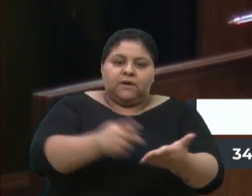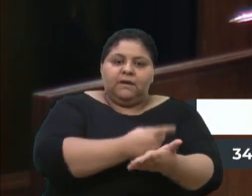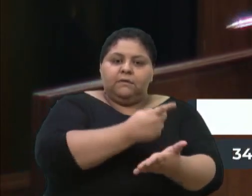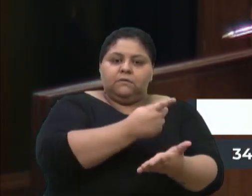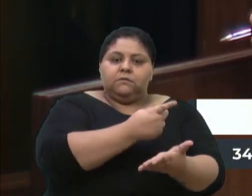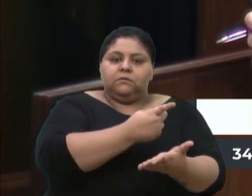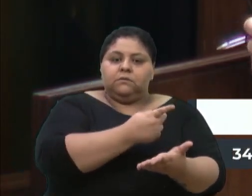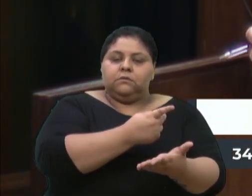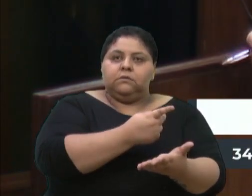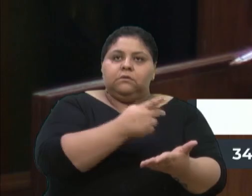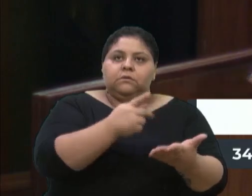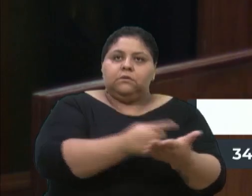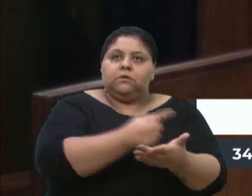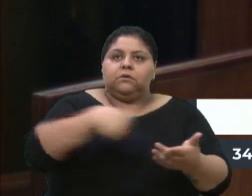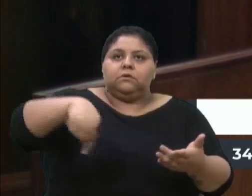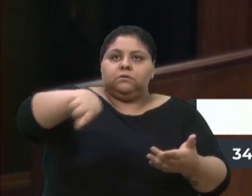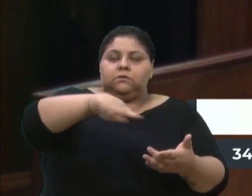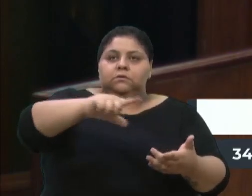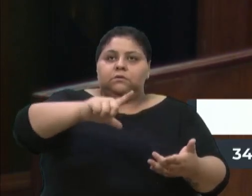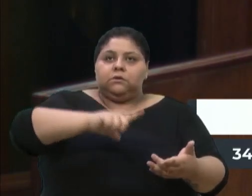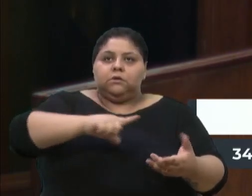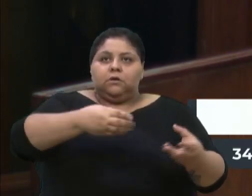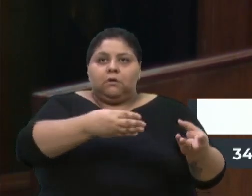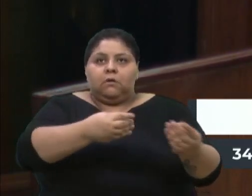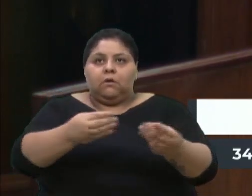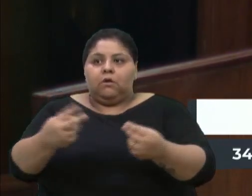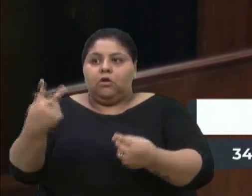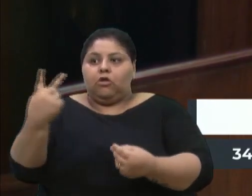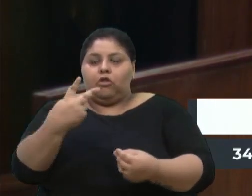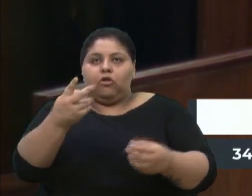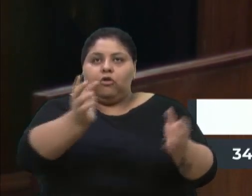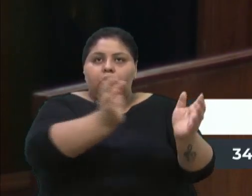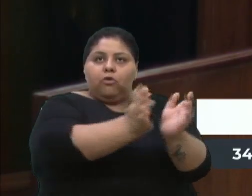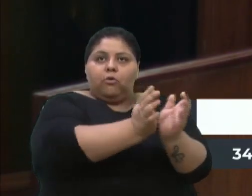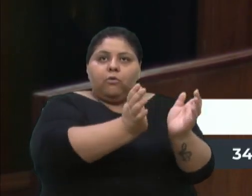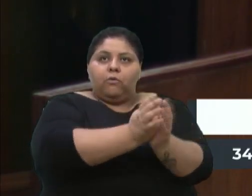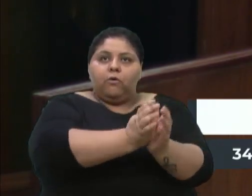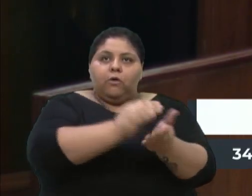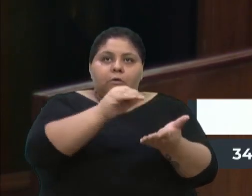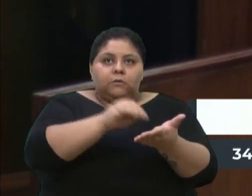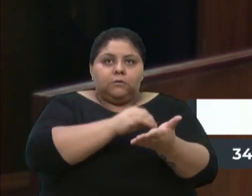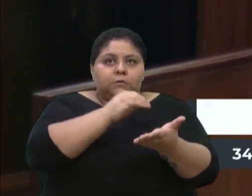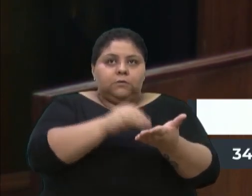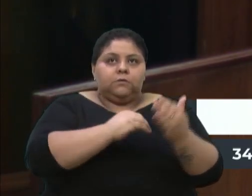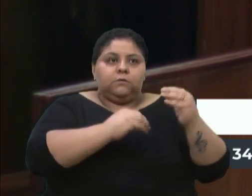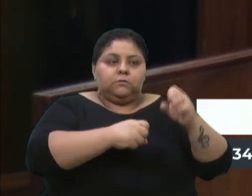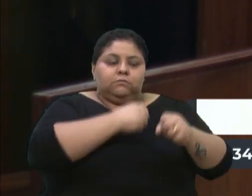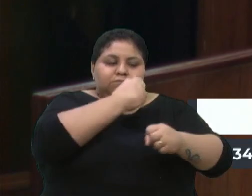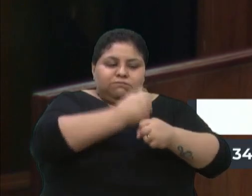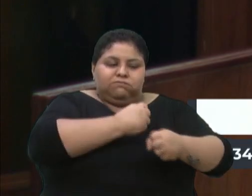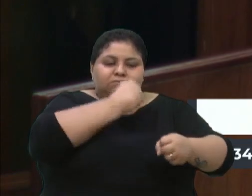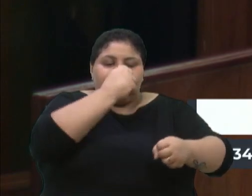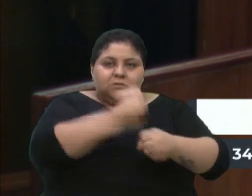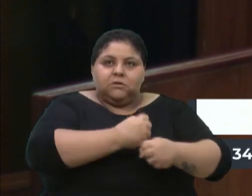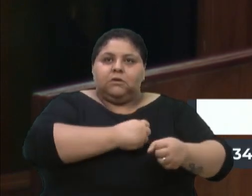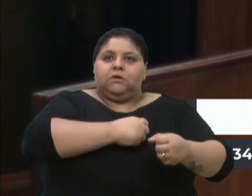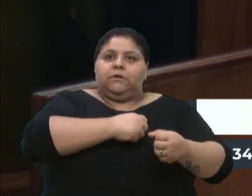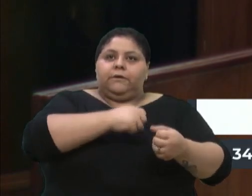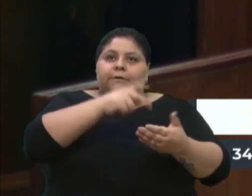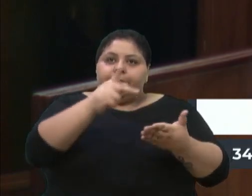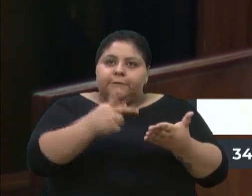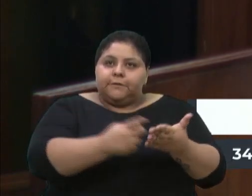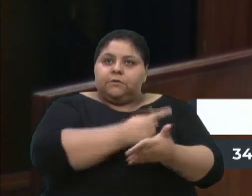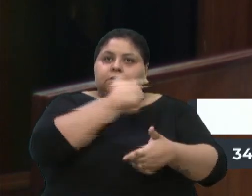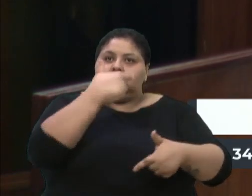Nós temos 12 equipes na Secretaria de Obras consertando, trabalhando. Eu admiro os servidores das obras, tem que